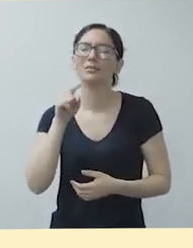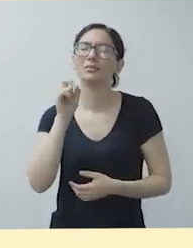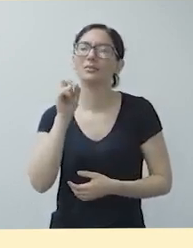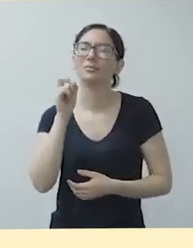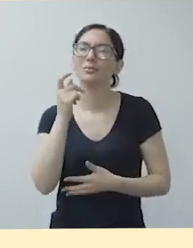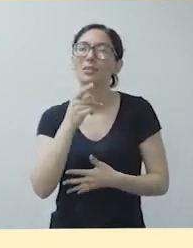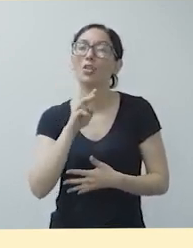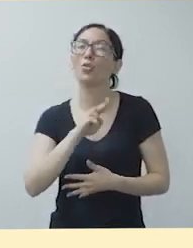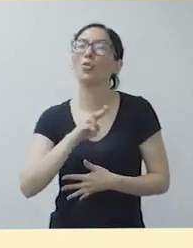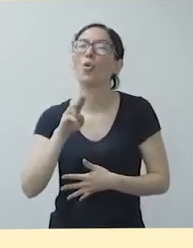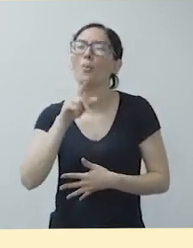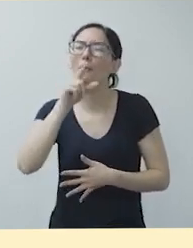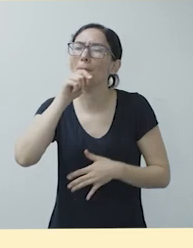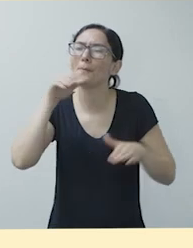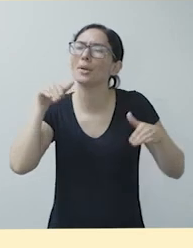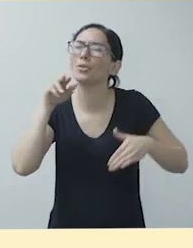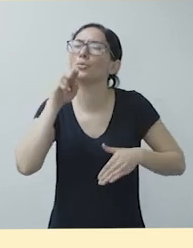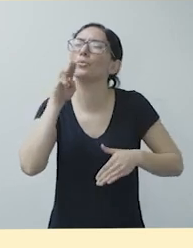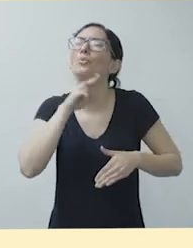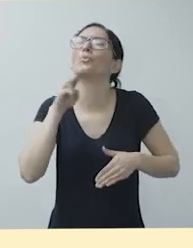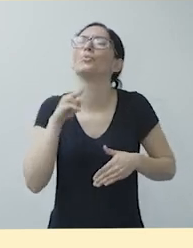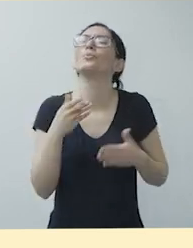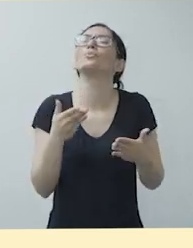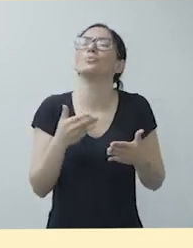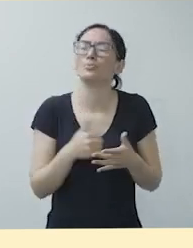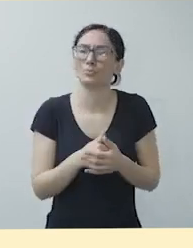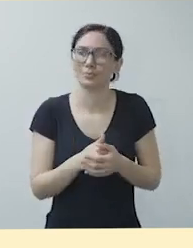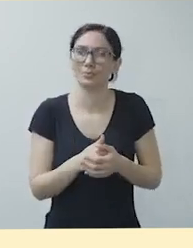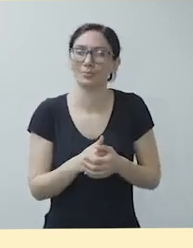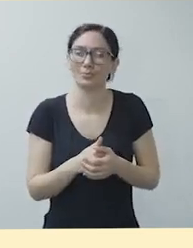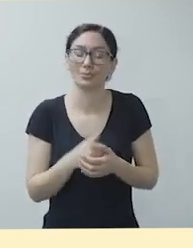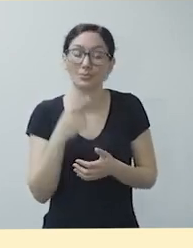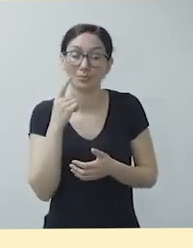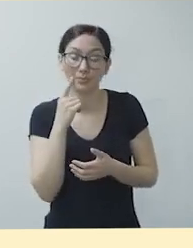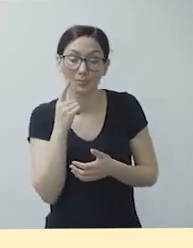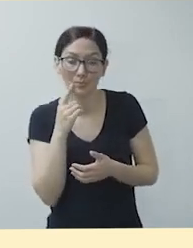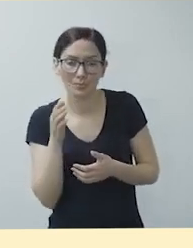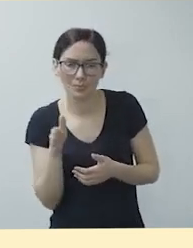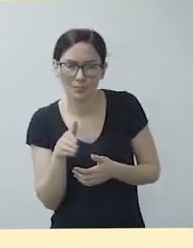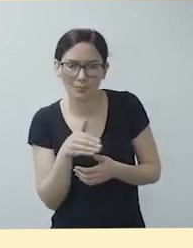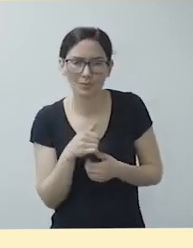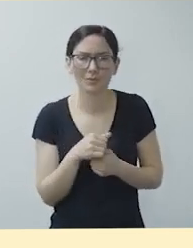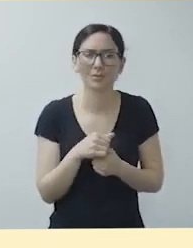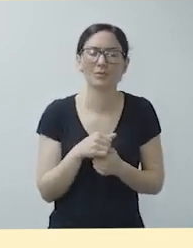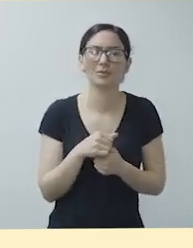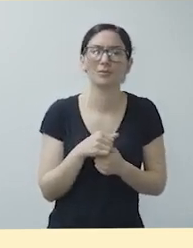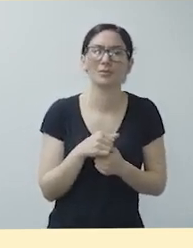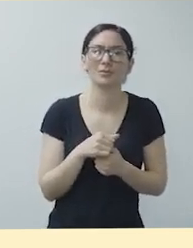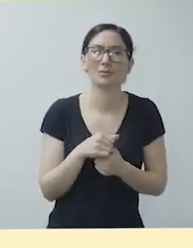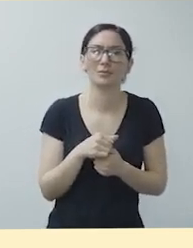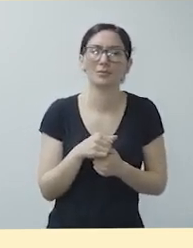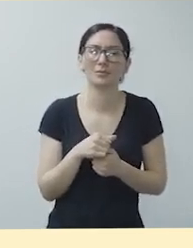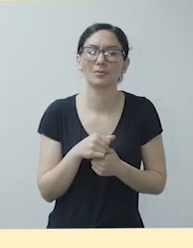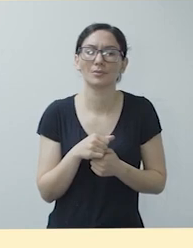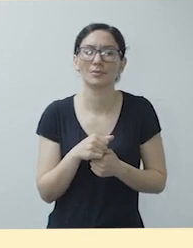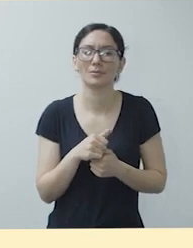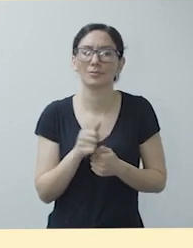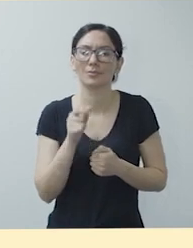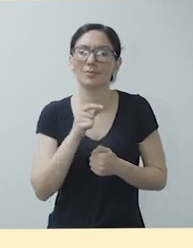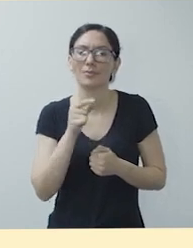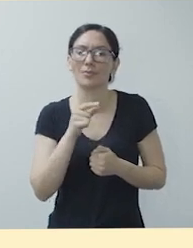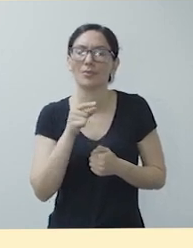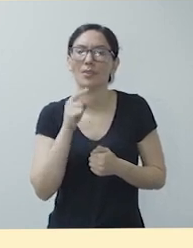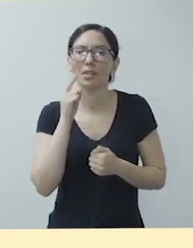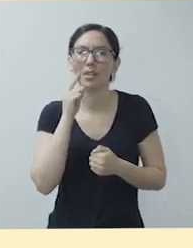passarinho. Quem sou eu? Vou tirar mais um. Olha só, agora está